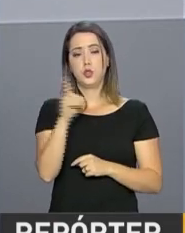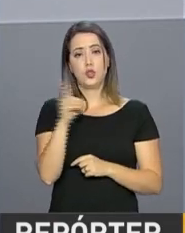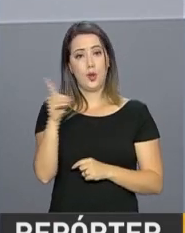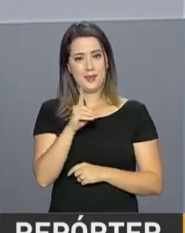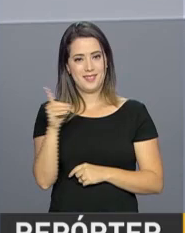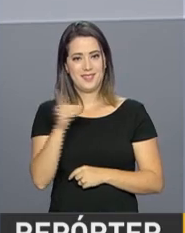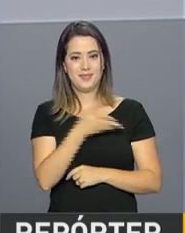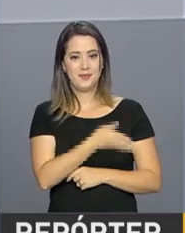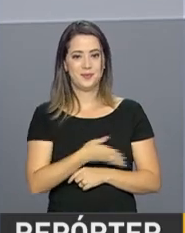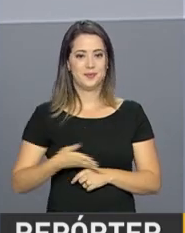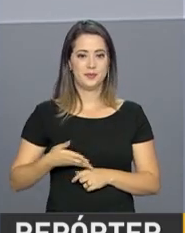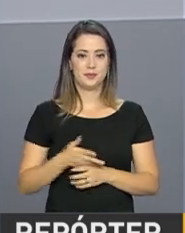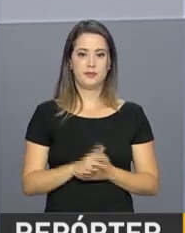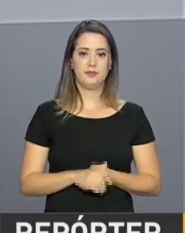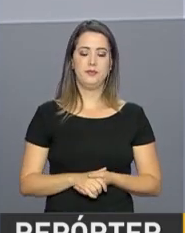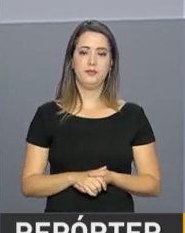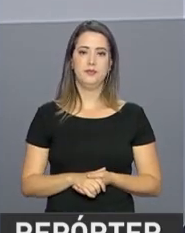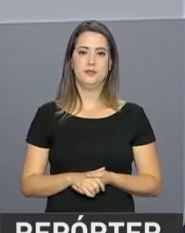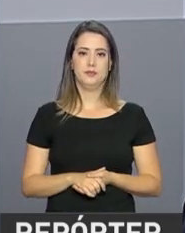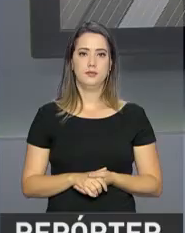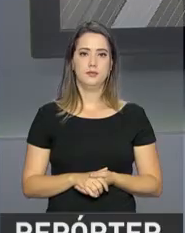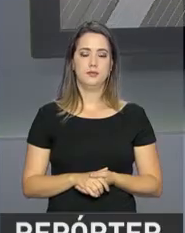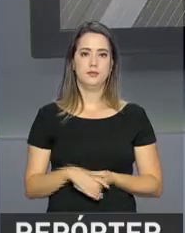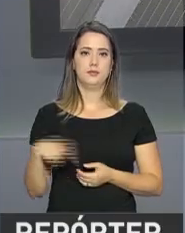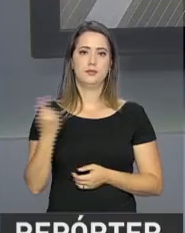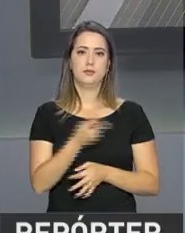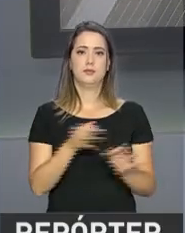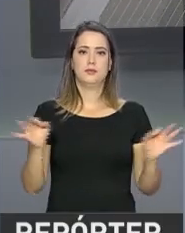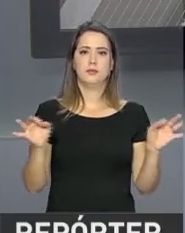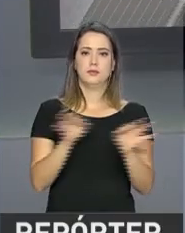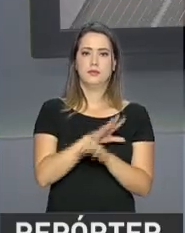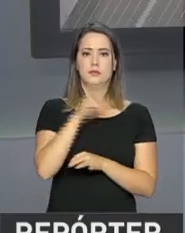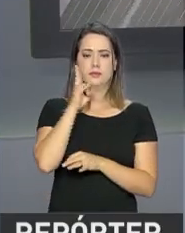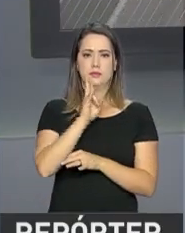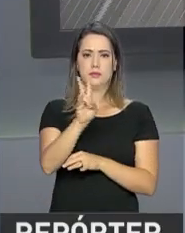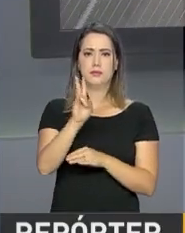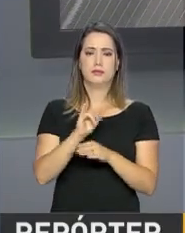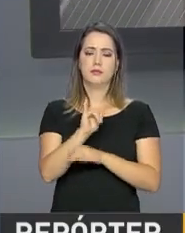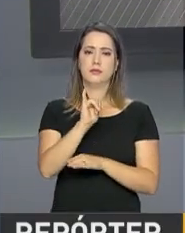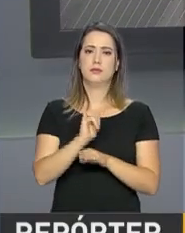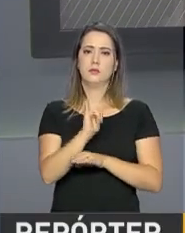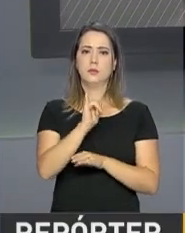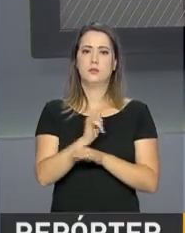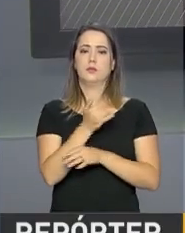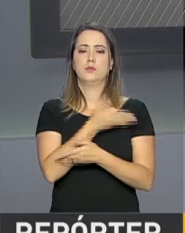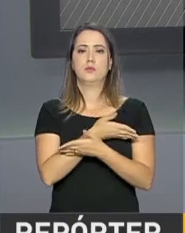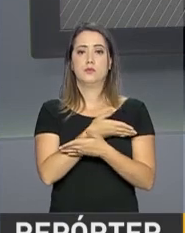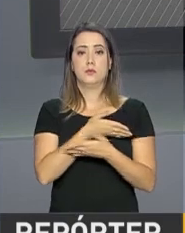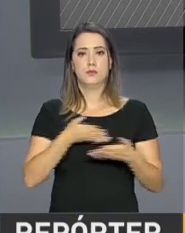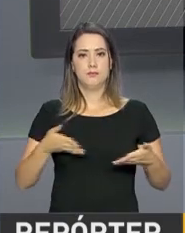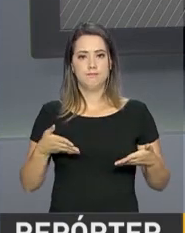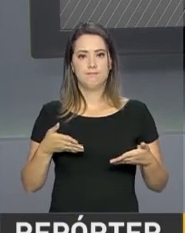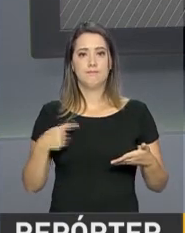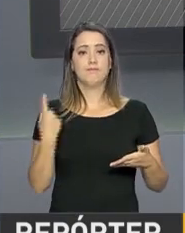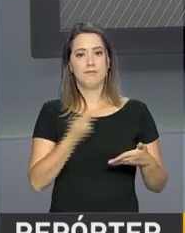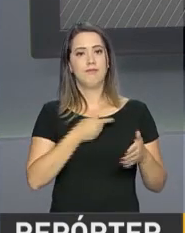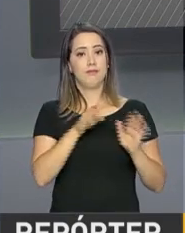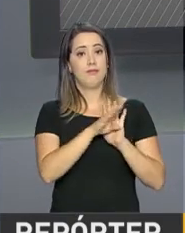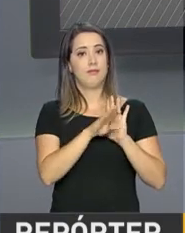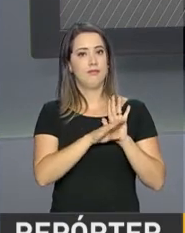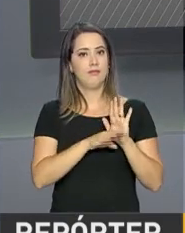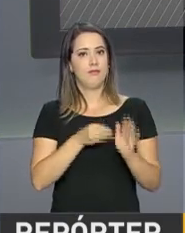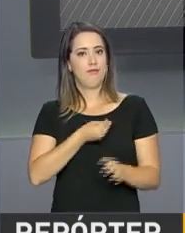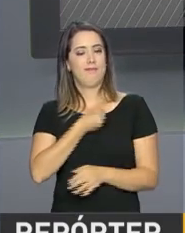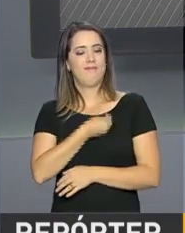897 milhões de dólares nós ficamos por aqui você pode rever as reportagens no youtube ea nossa programação